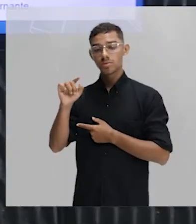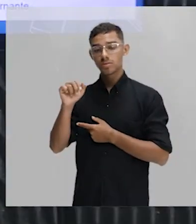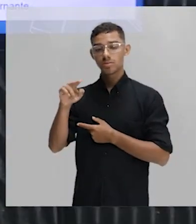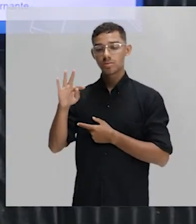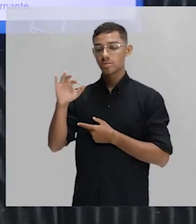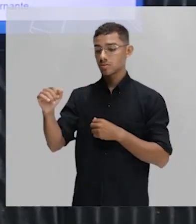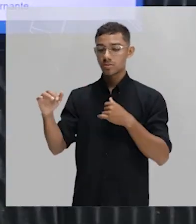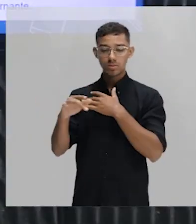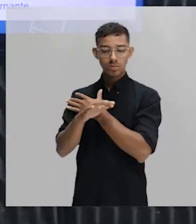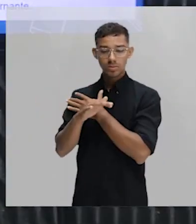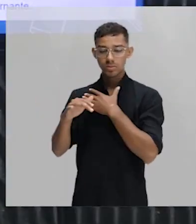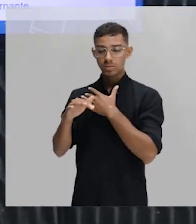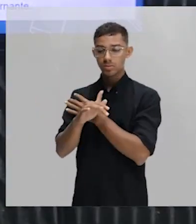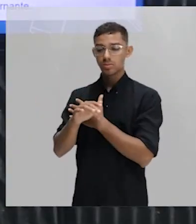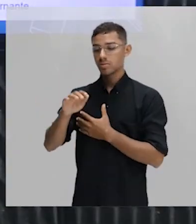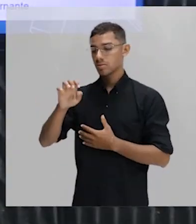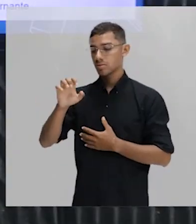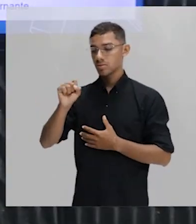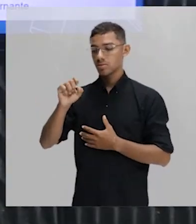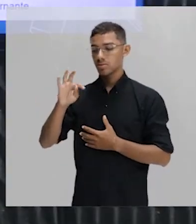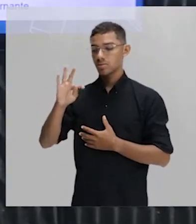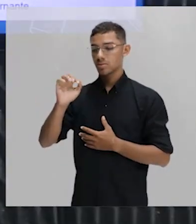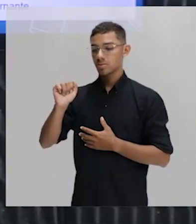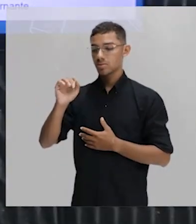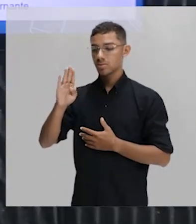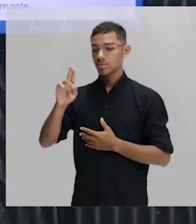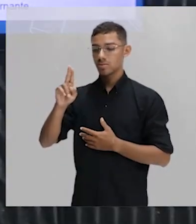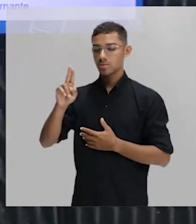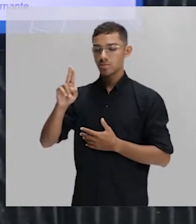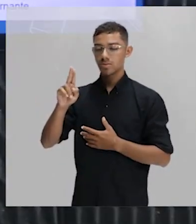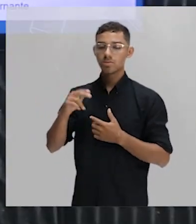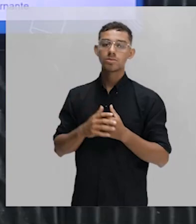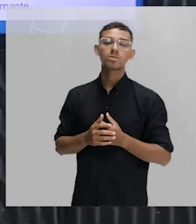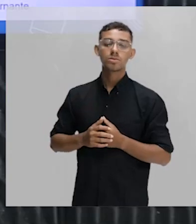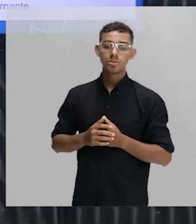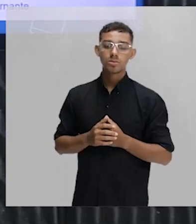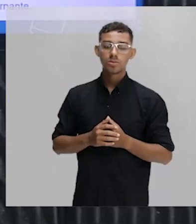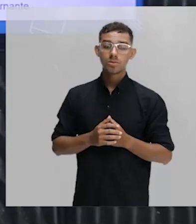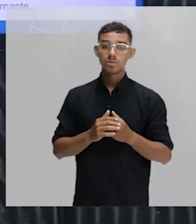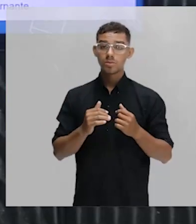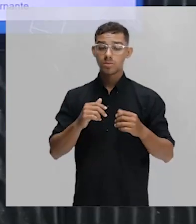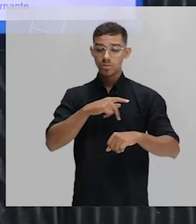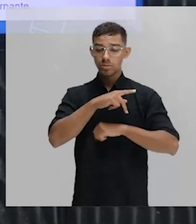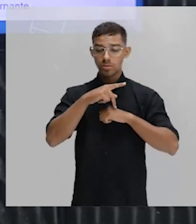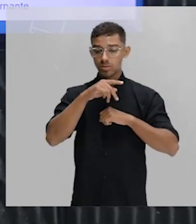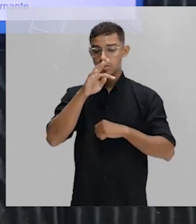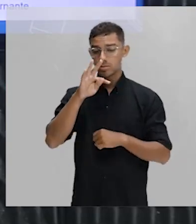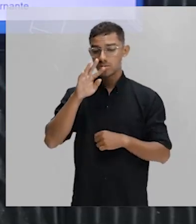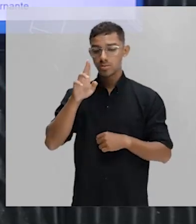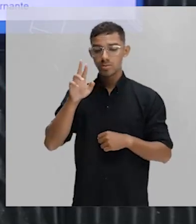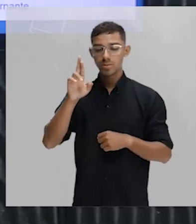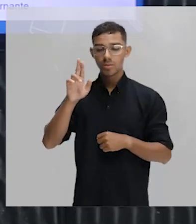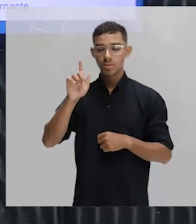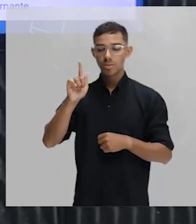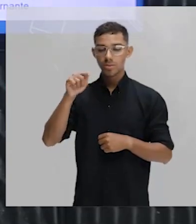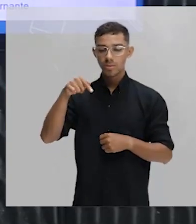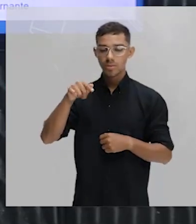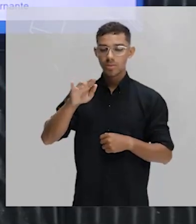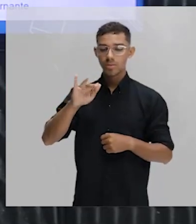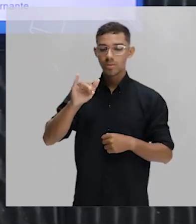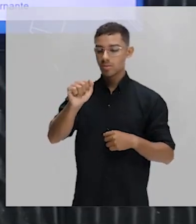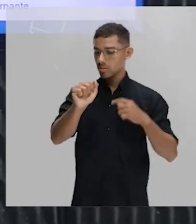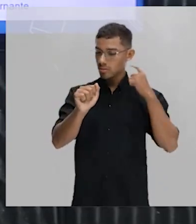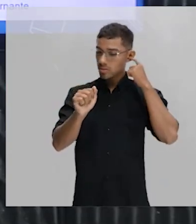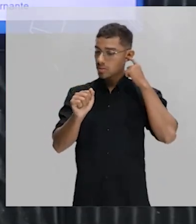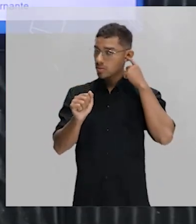Istambul, na Turquia. Então ela tem muita influência oriental, certo? Presença marcante de muito colorido, aquela primeira imagem que eu mostrei para vocês